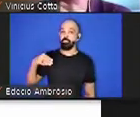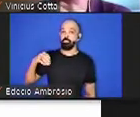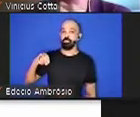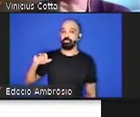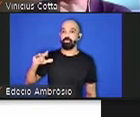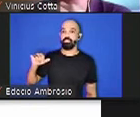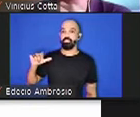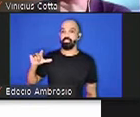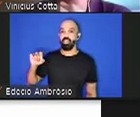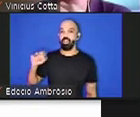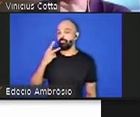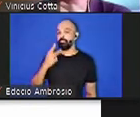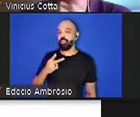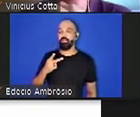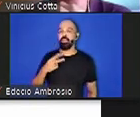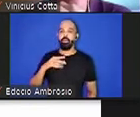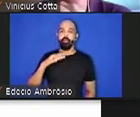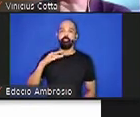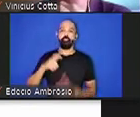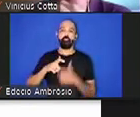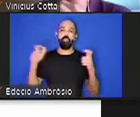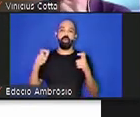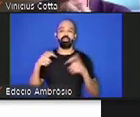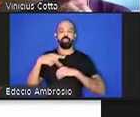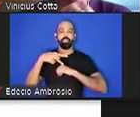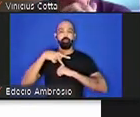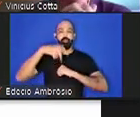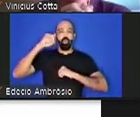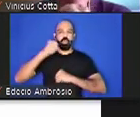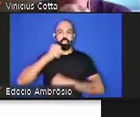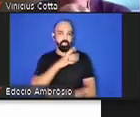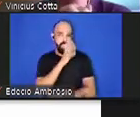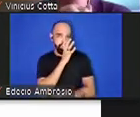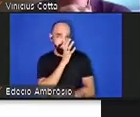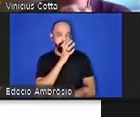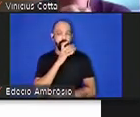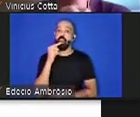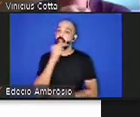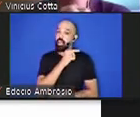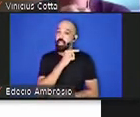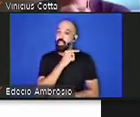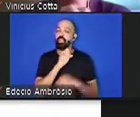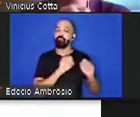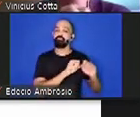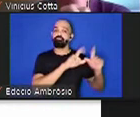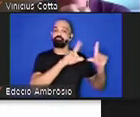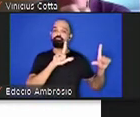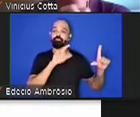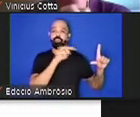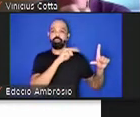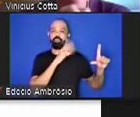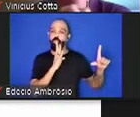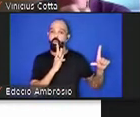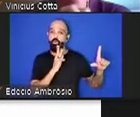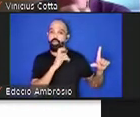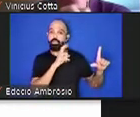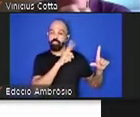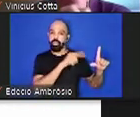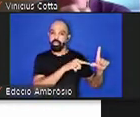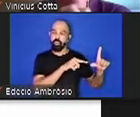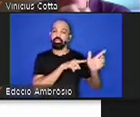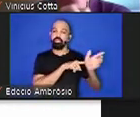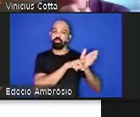de pessoas na pós-graduação, que está nos assistindo. Então, esse é um portal interessante de vocês conhecerem, que é o Research in